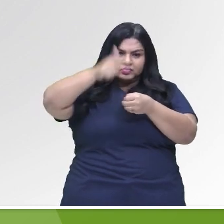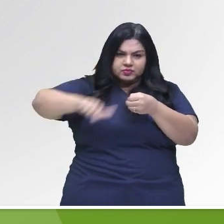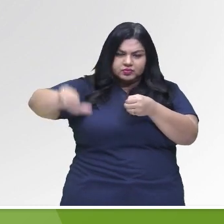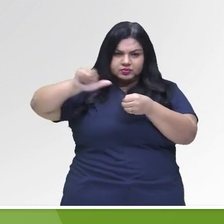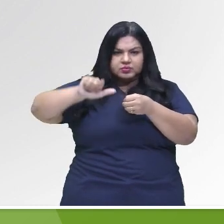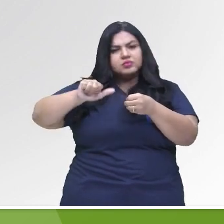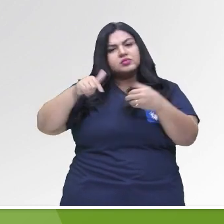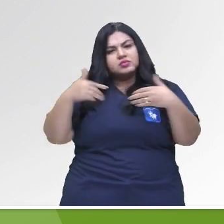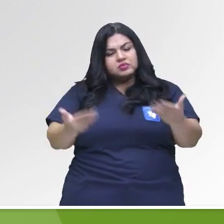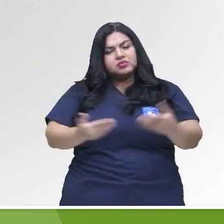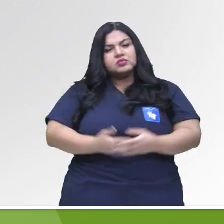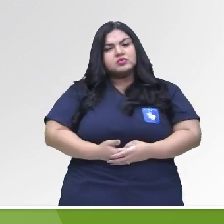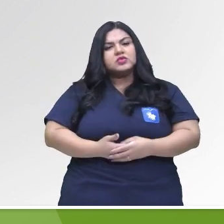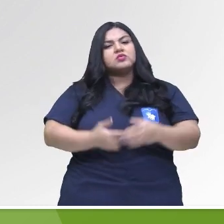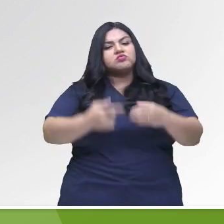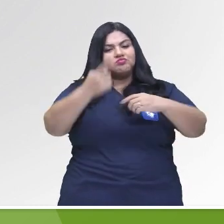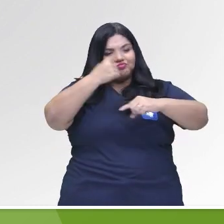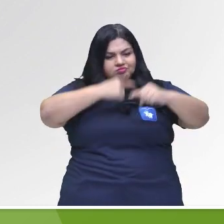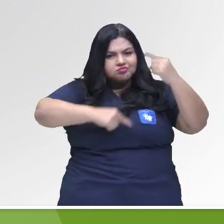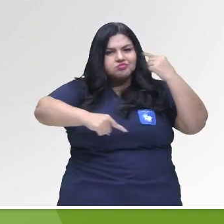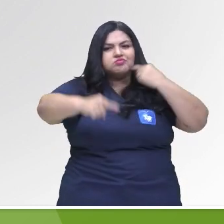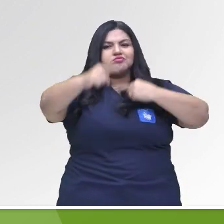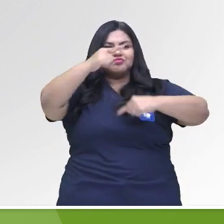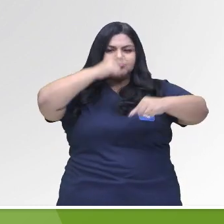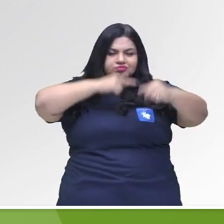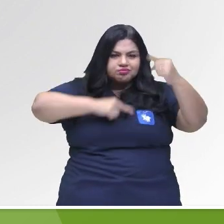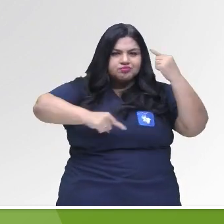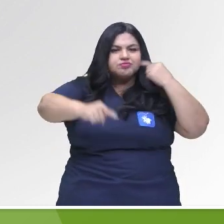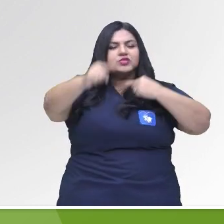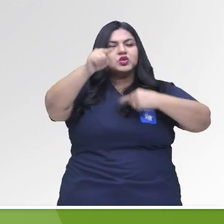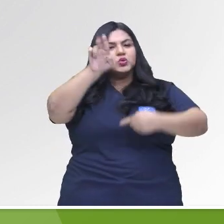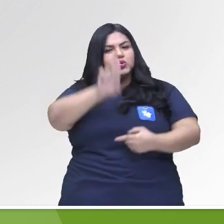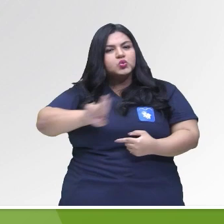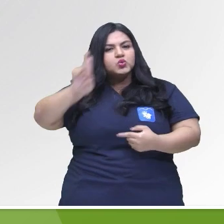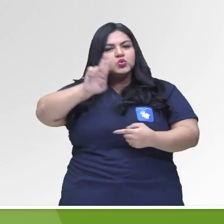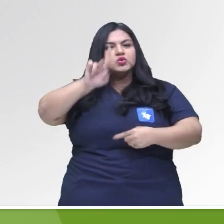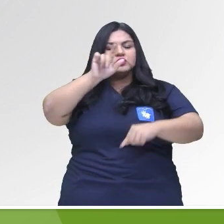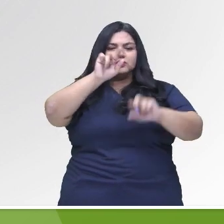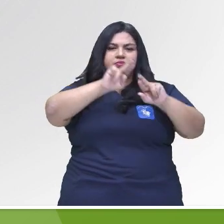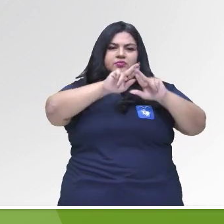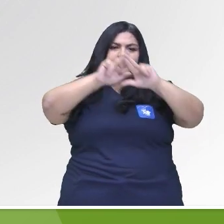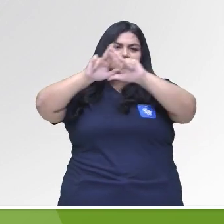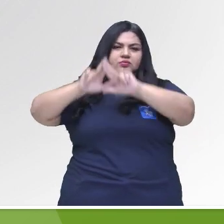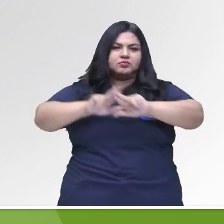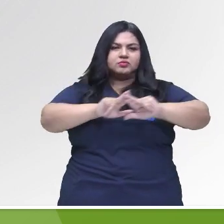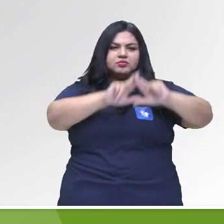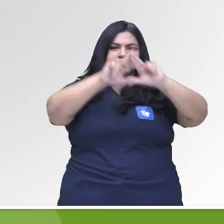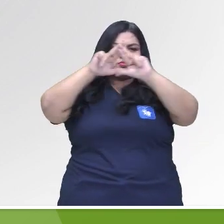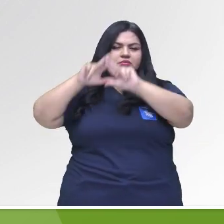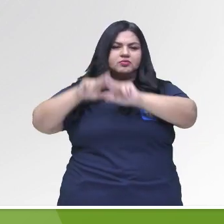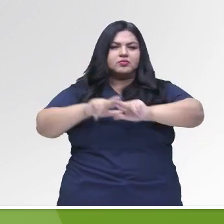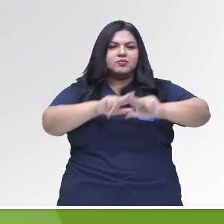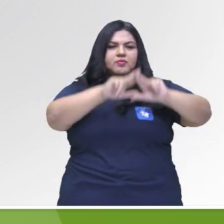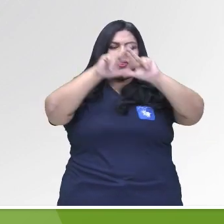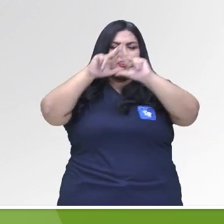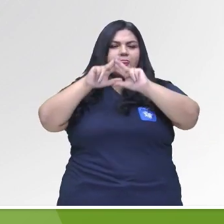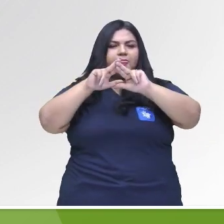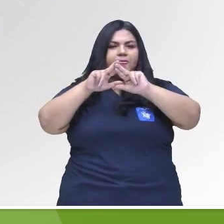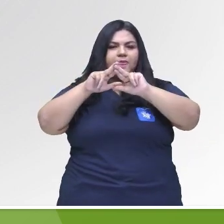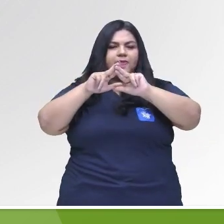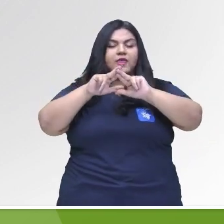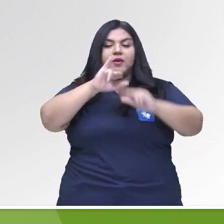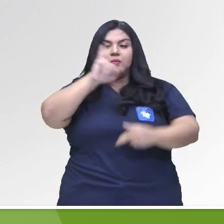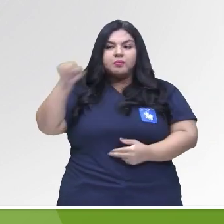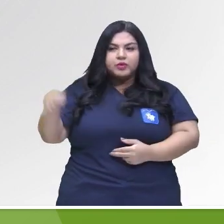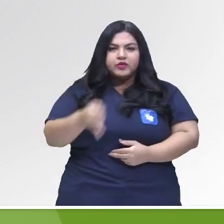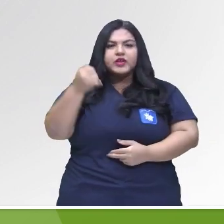tá? Então, ela fica naquele processo de reciclagem, na verdade, isso é reciclagem, né? Então, ele é